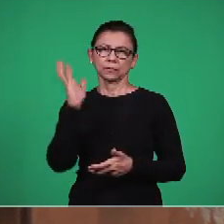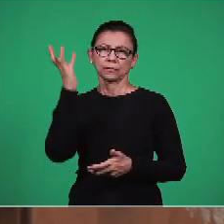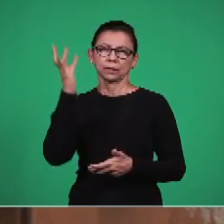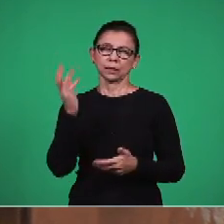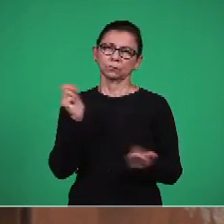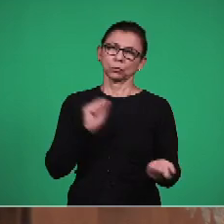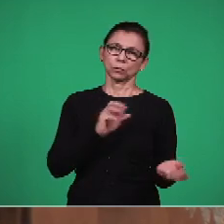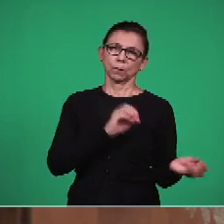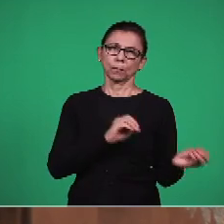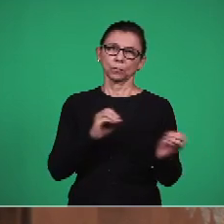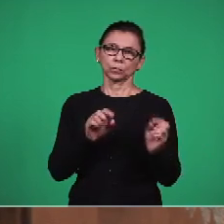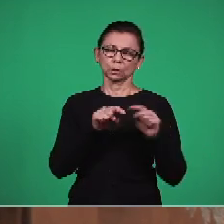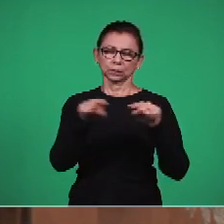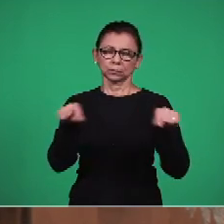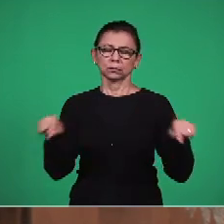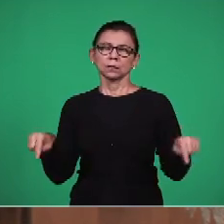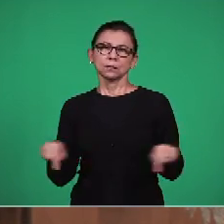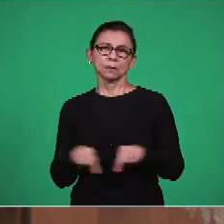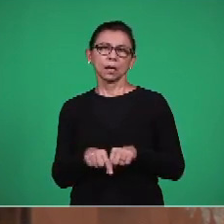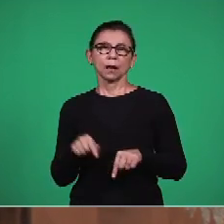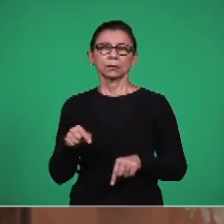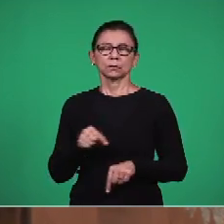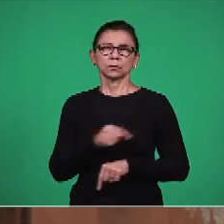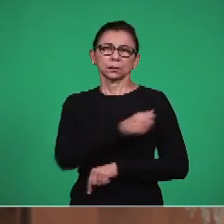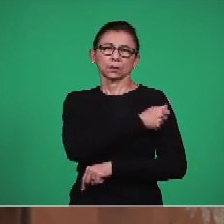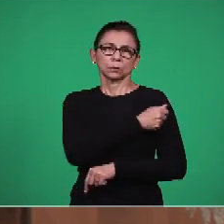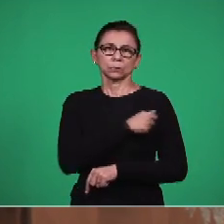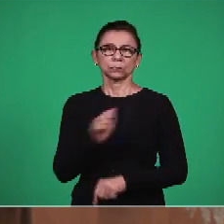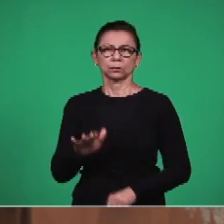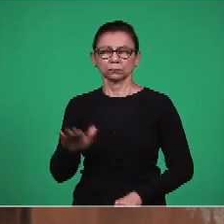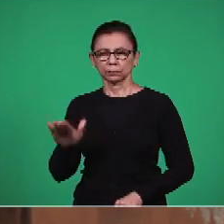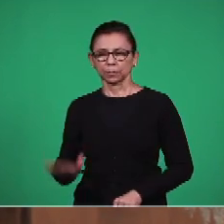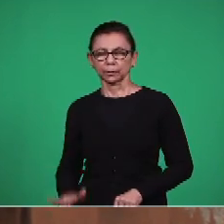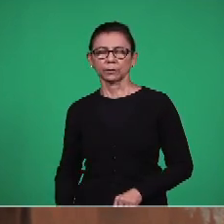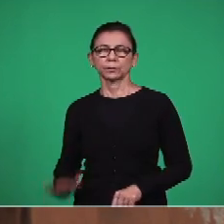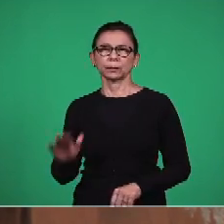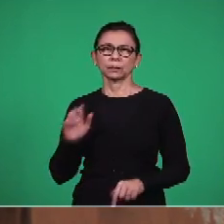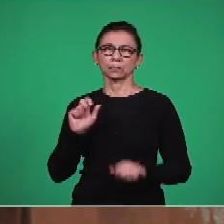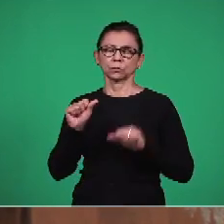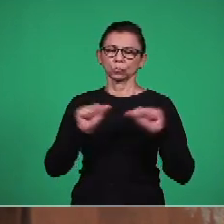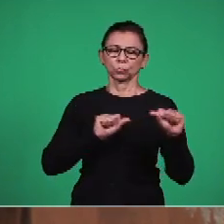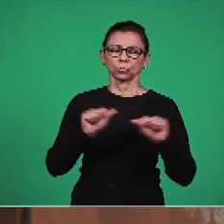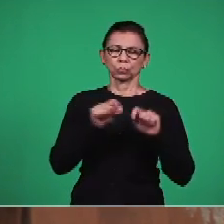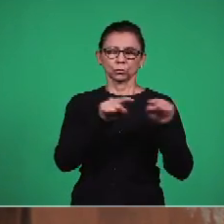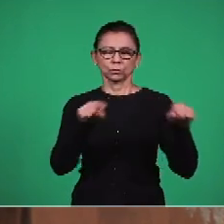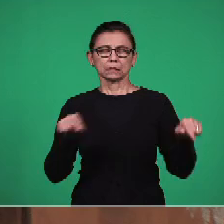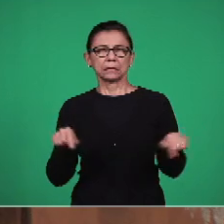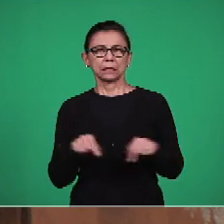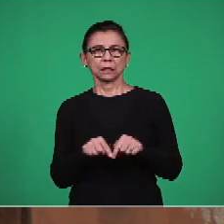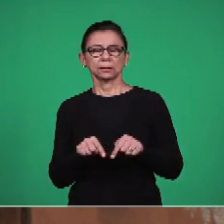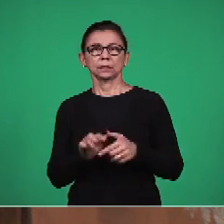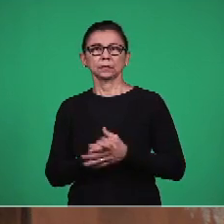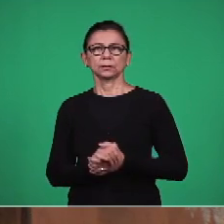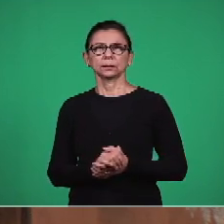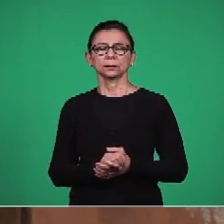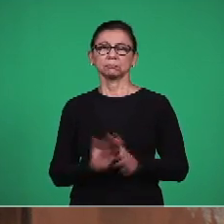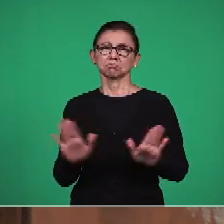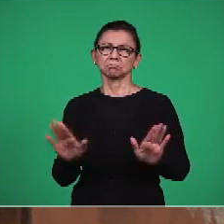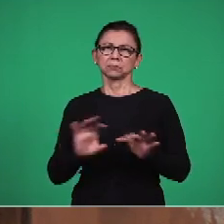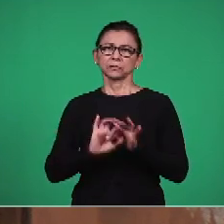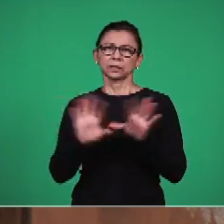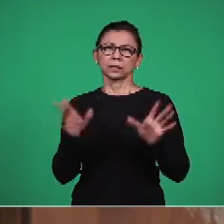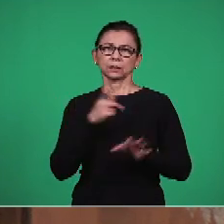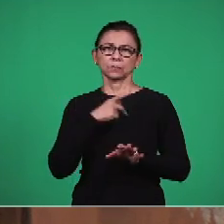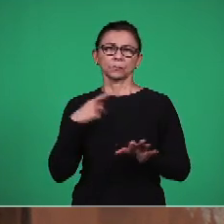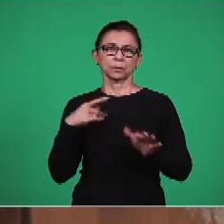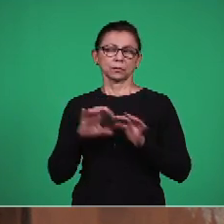classes, para ceias, para todos os eventos, naturalmente, que o pastor escolhe e coloca naquele dia.